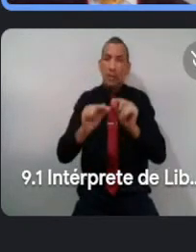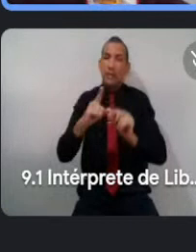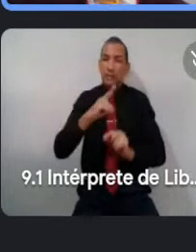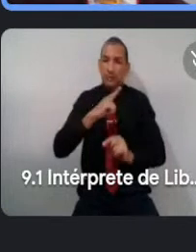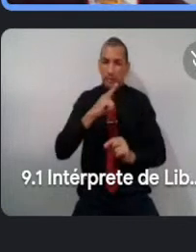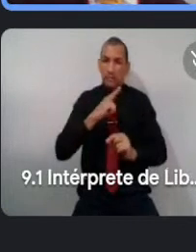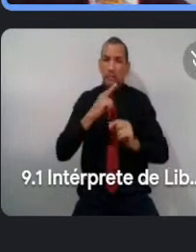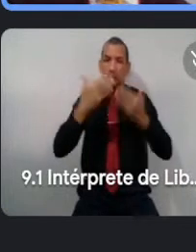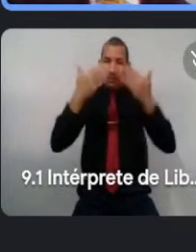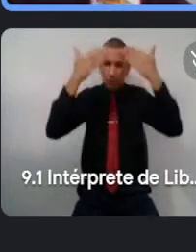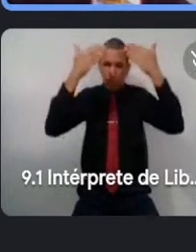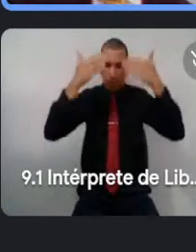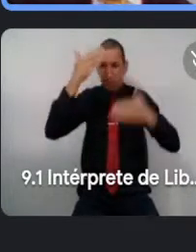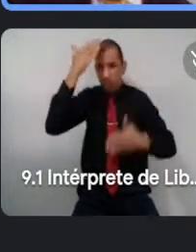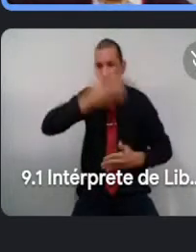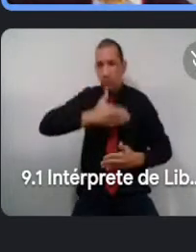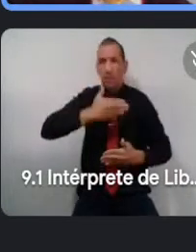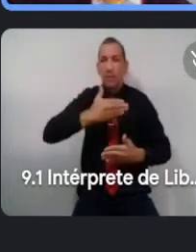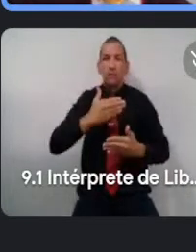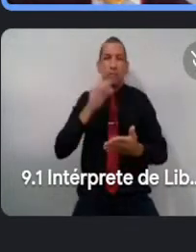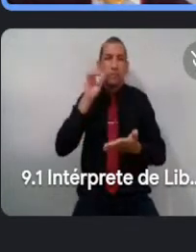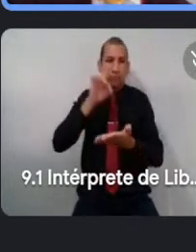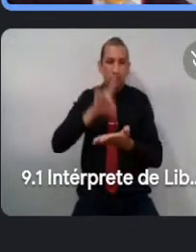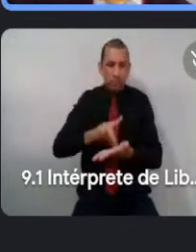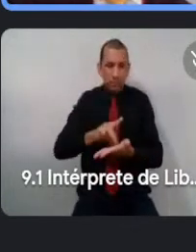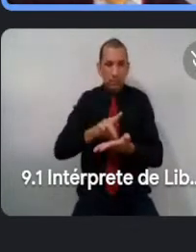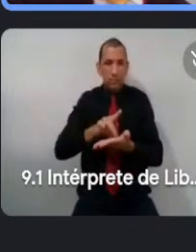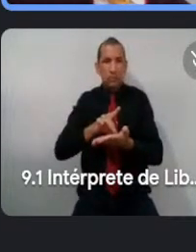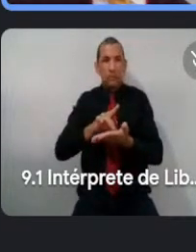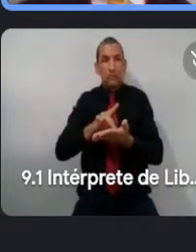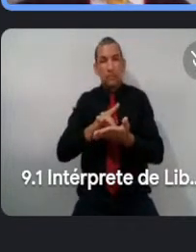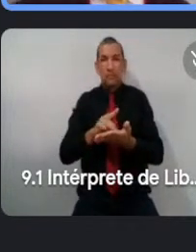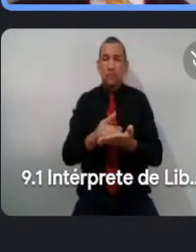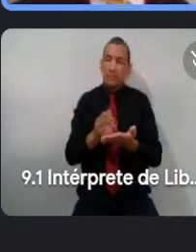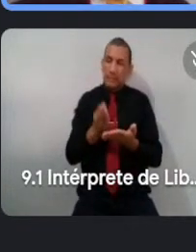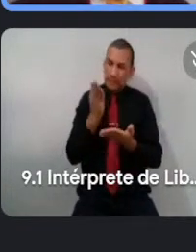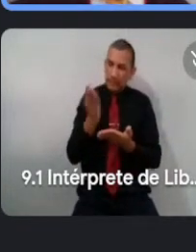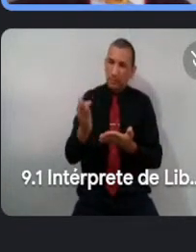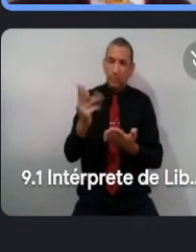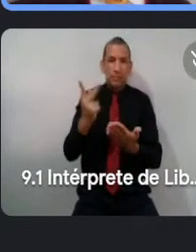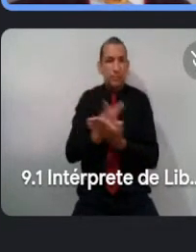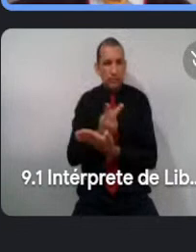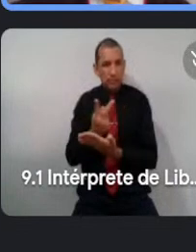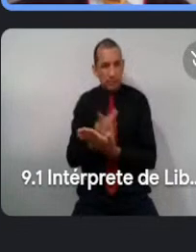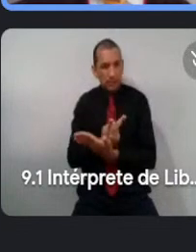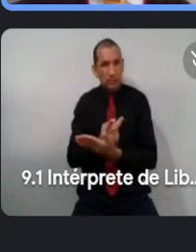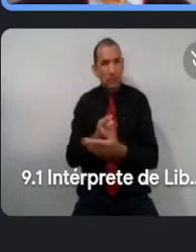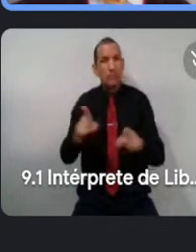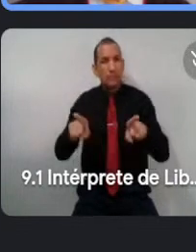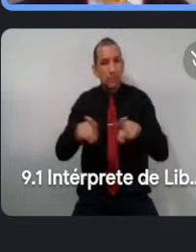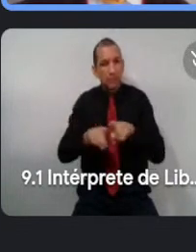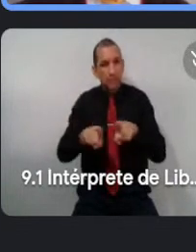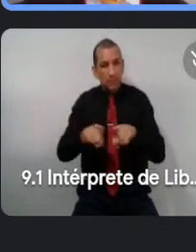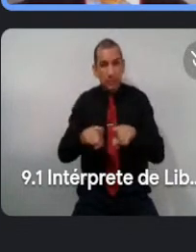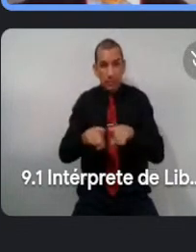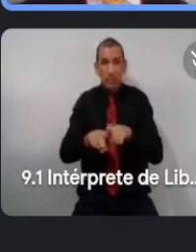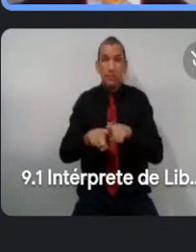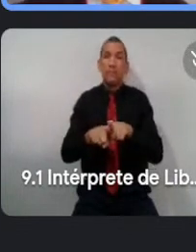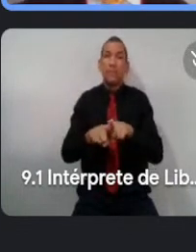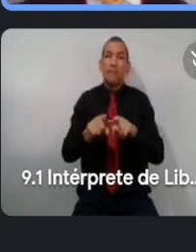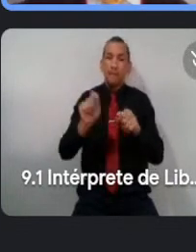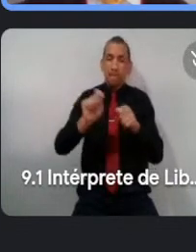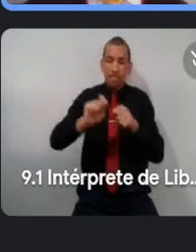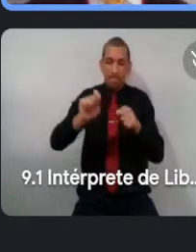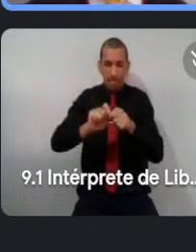cabais da prática do Império das criminosa e também que a dosimetria